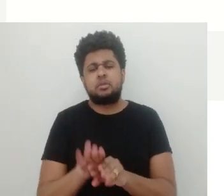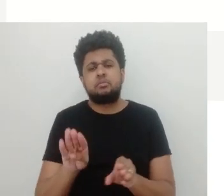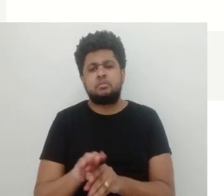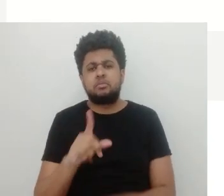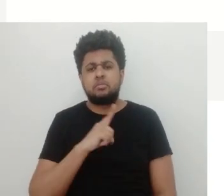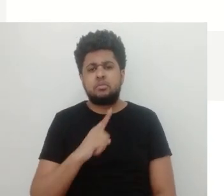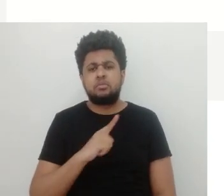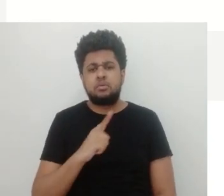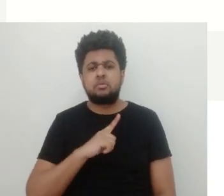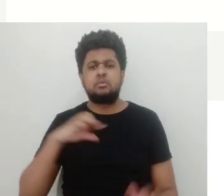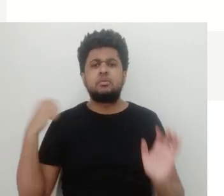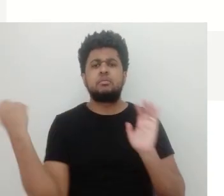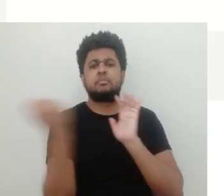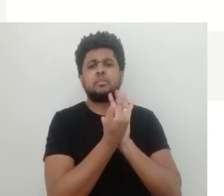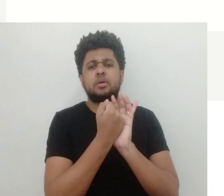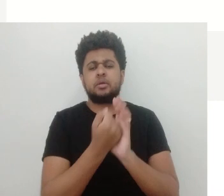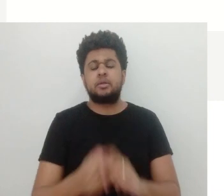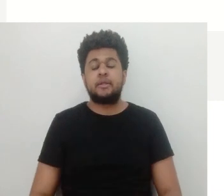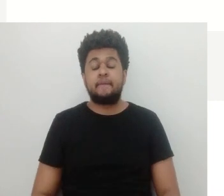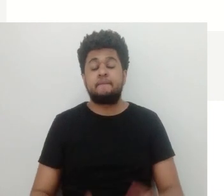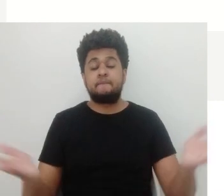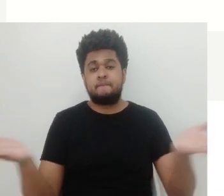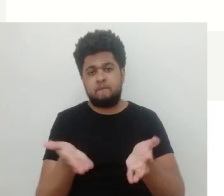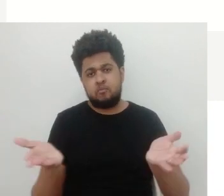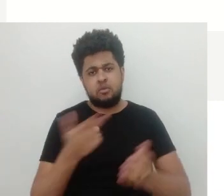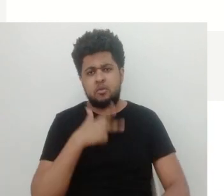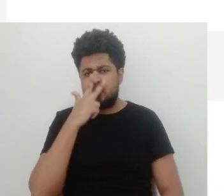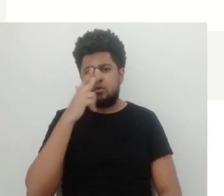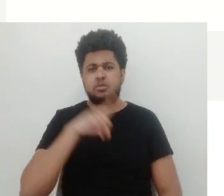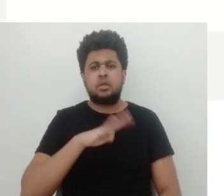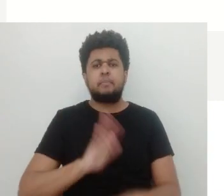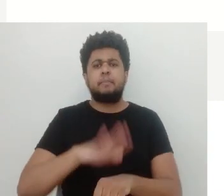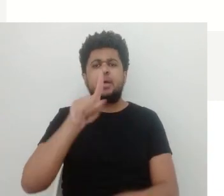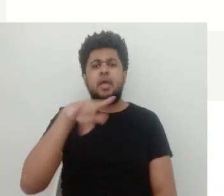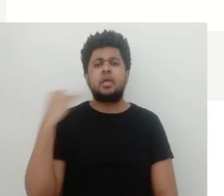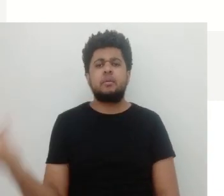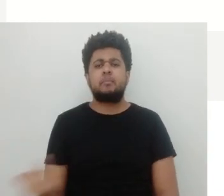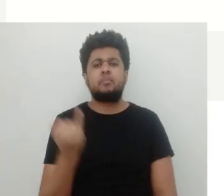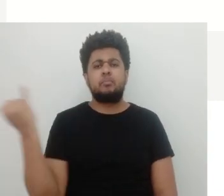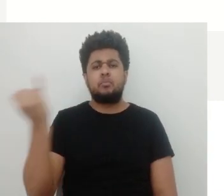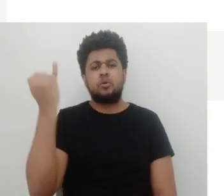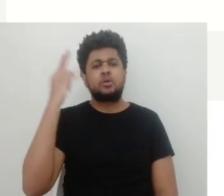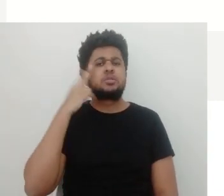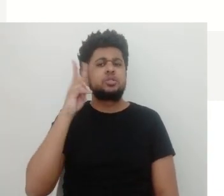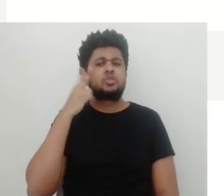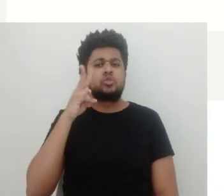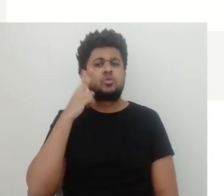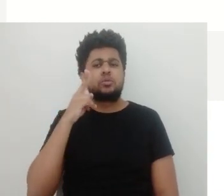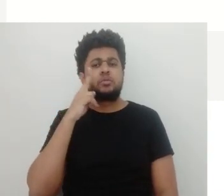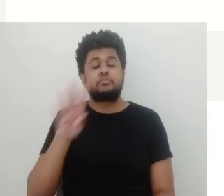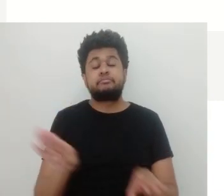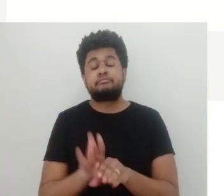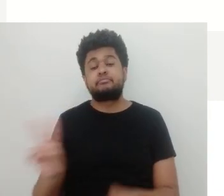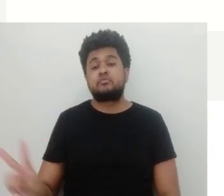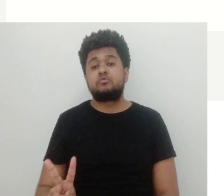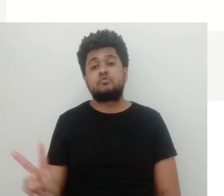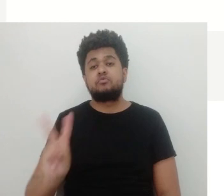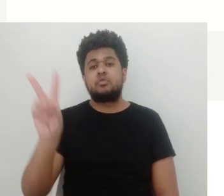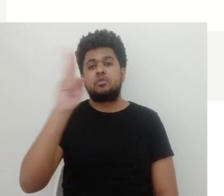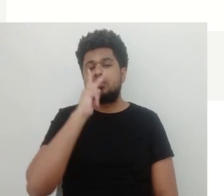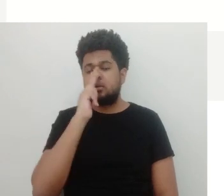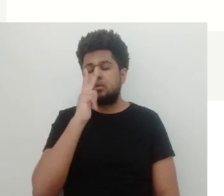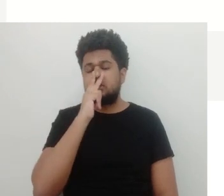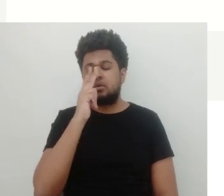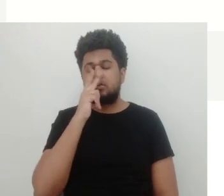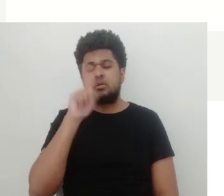que, em 1969, o governo militar pensou bem de aposentá-lo compulsoriamente com o ato institucional número